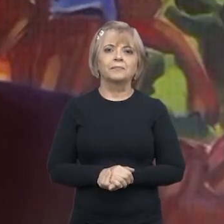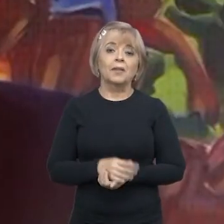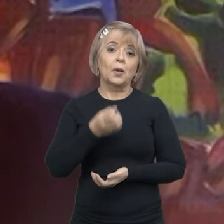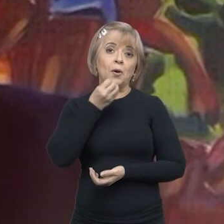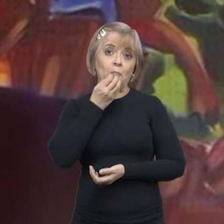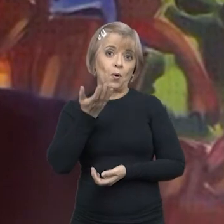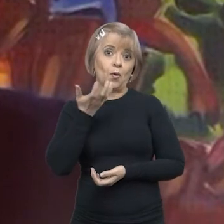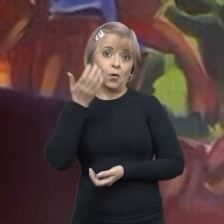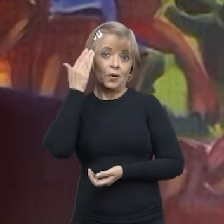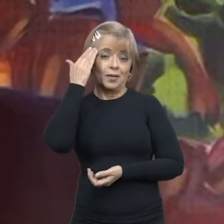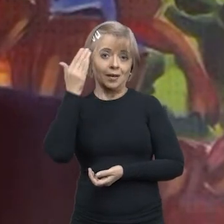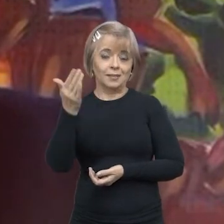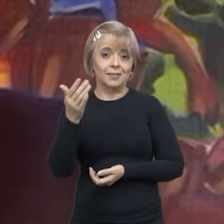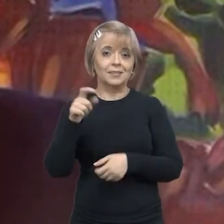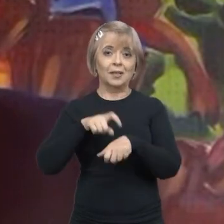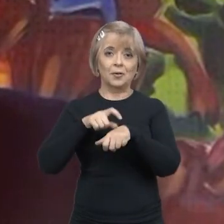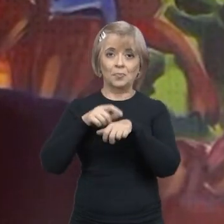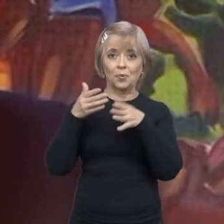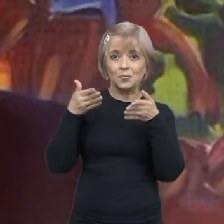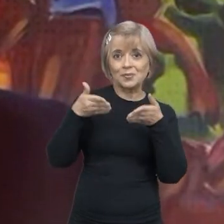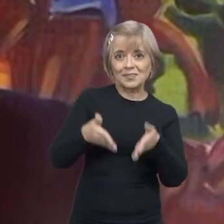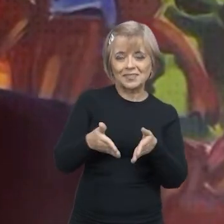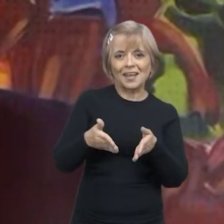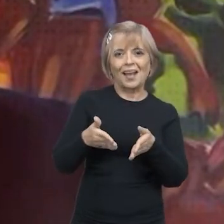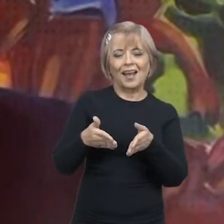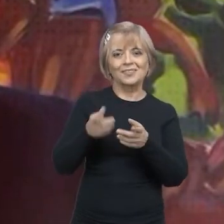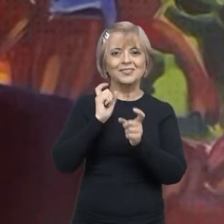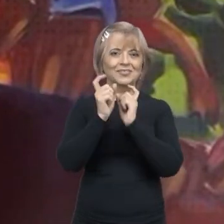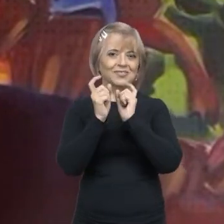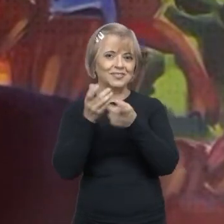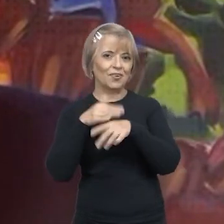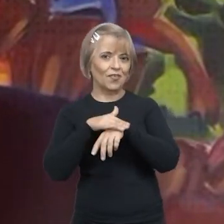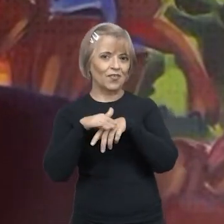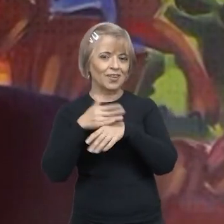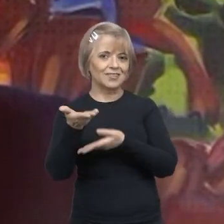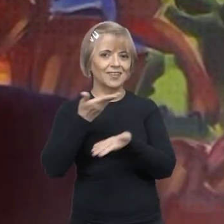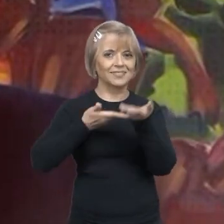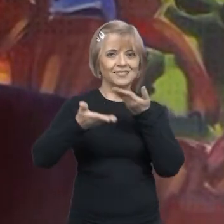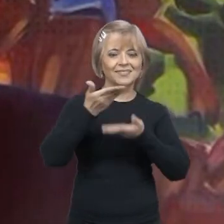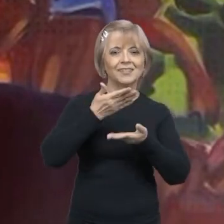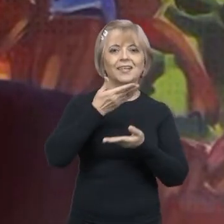Bom, quero agradecer também a oportunidade de poder aqui entrar em diálogo com os